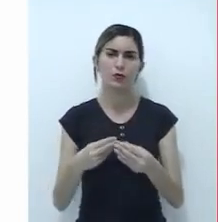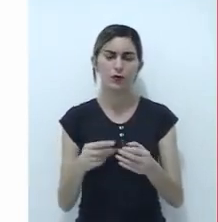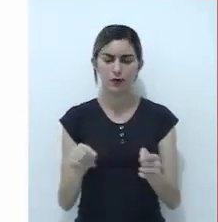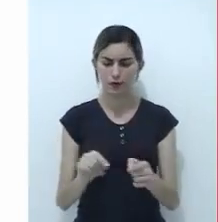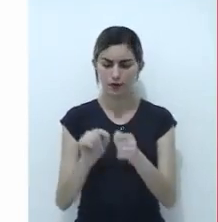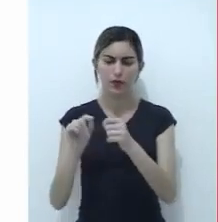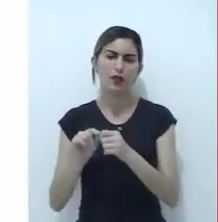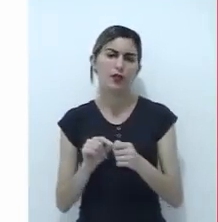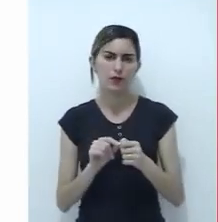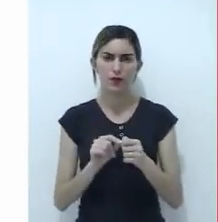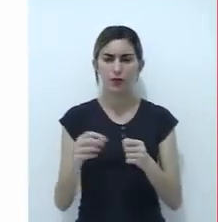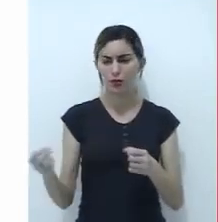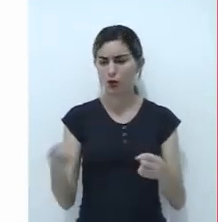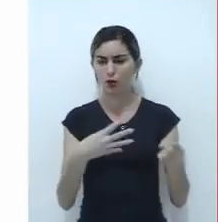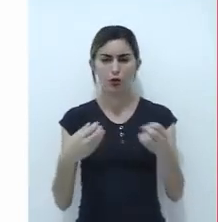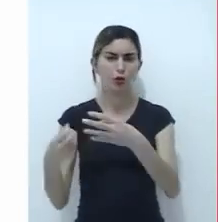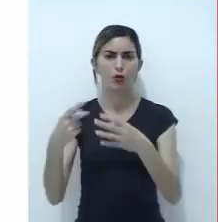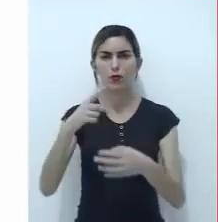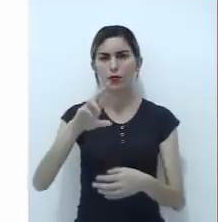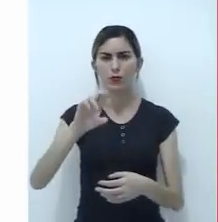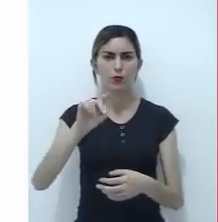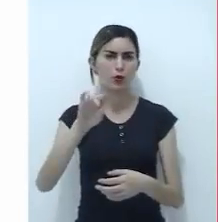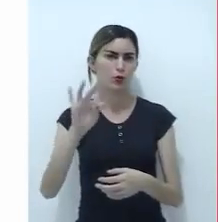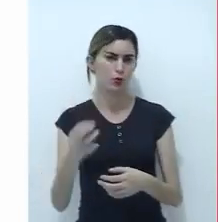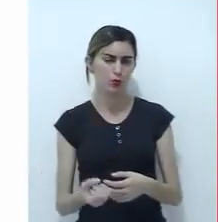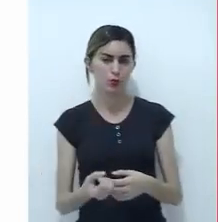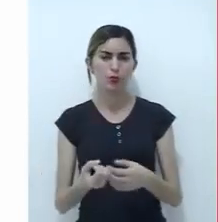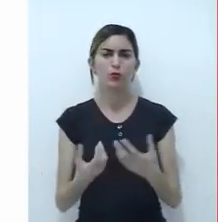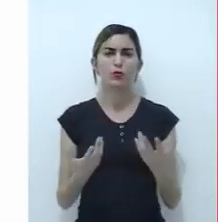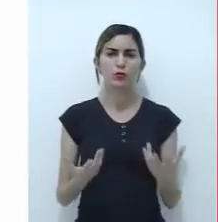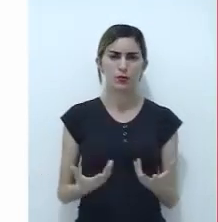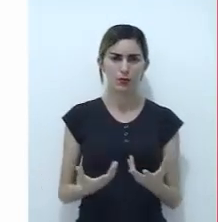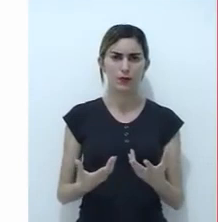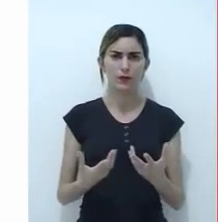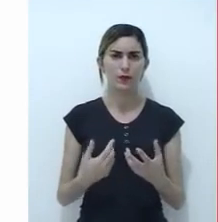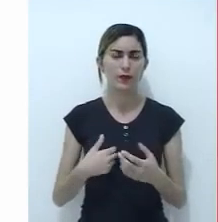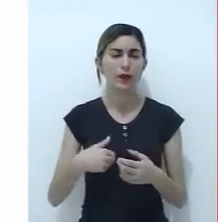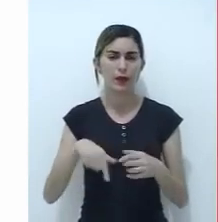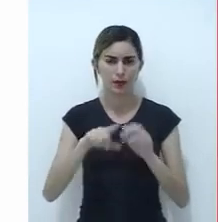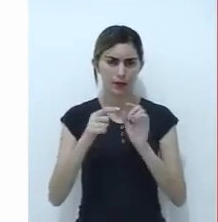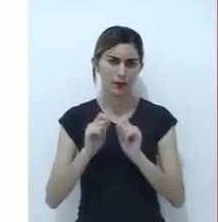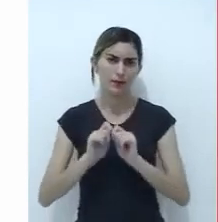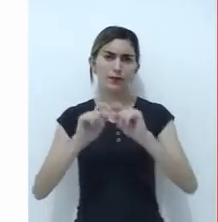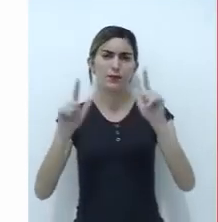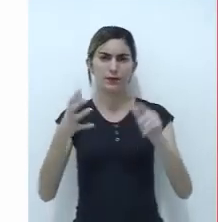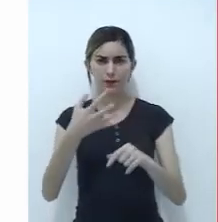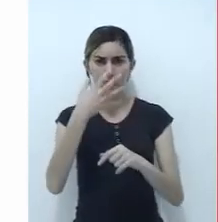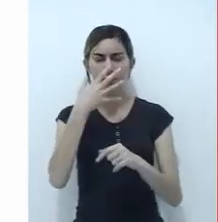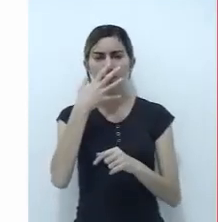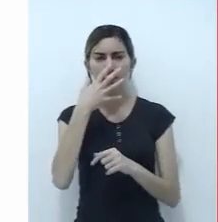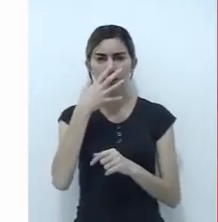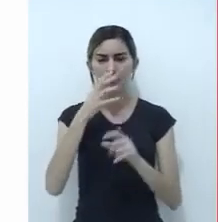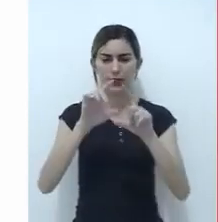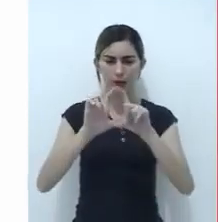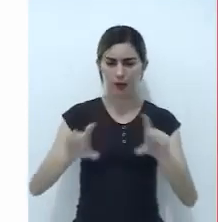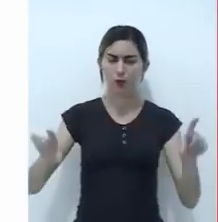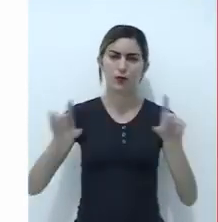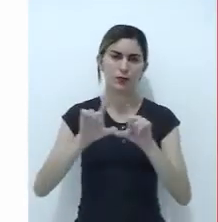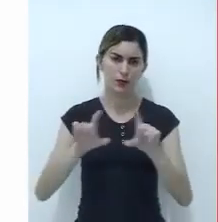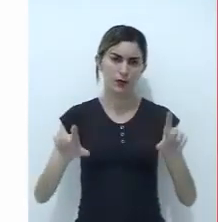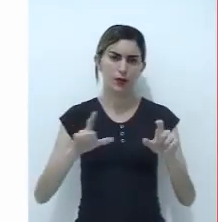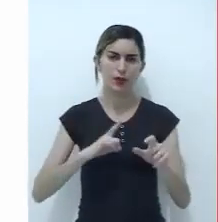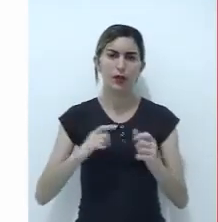e que irão formar novos produtos, que é uma equação. Né? Nessa imagem, dá para ver que a